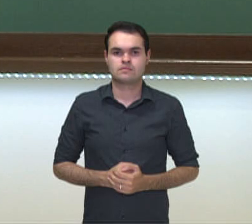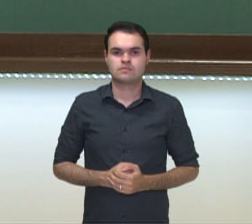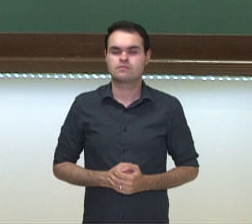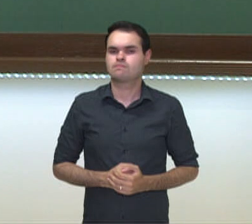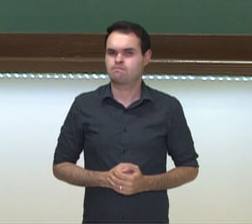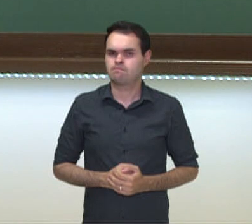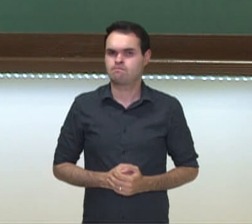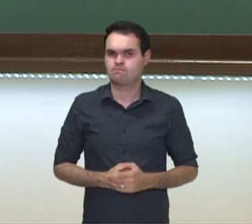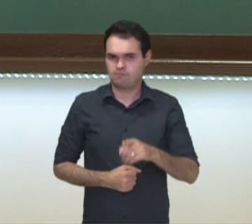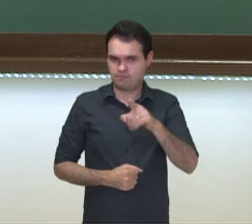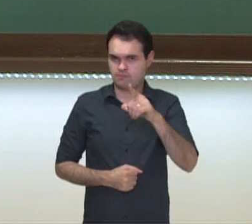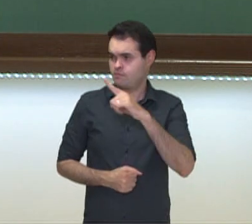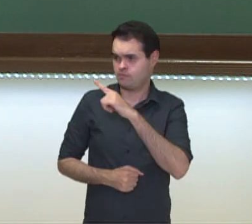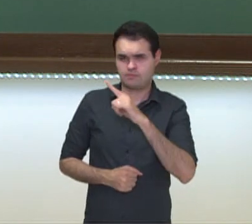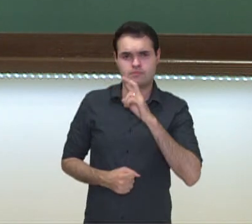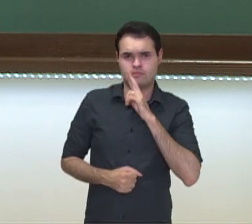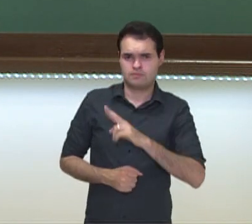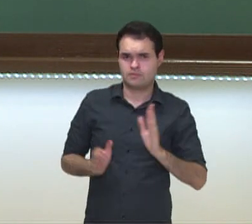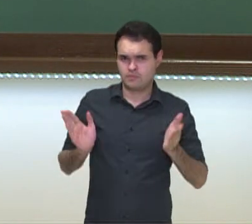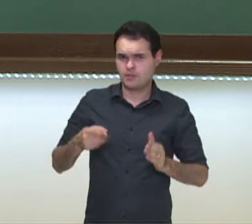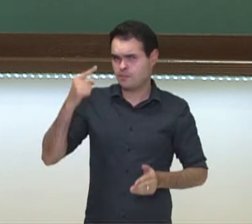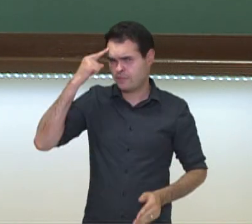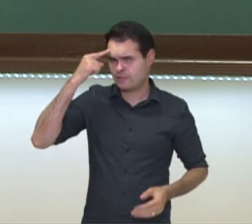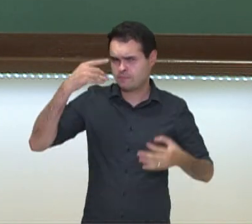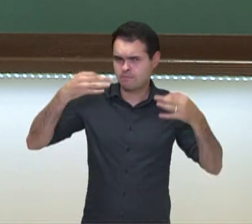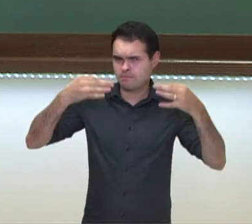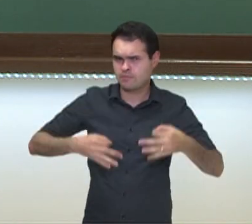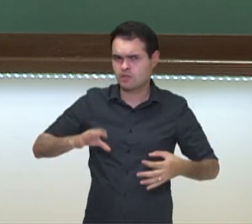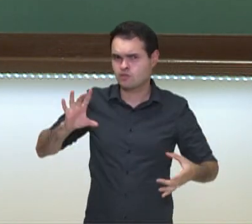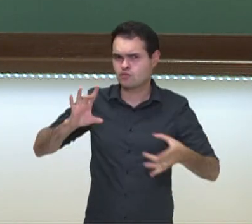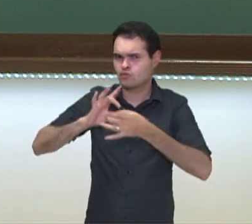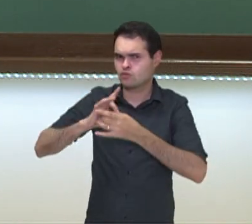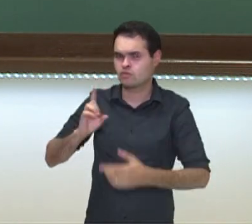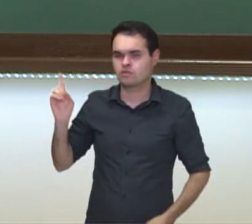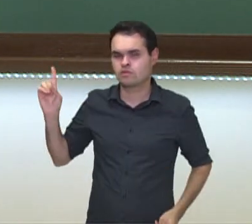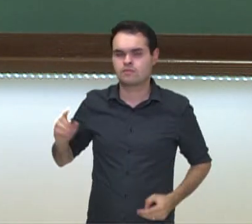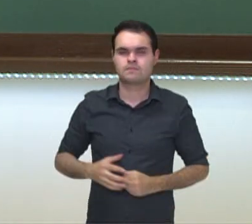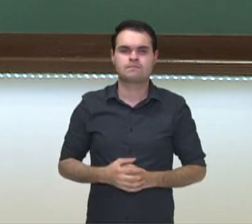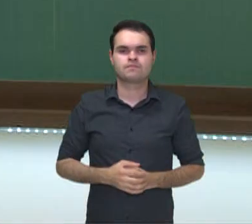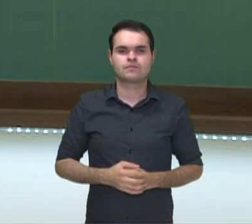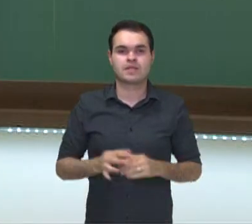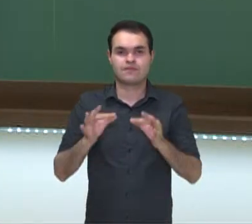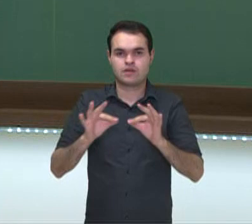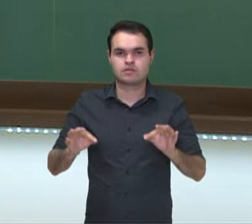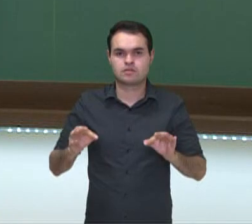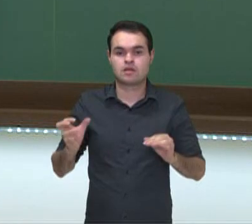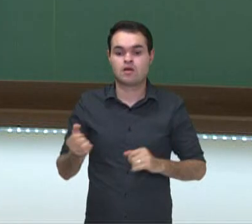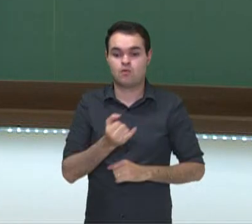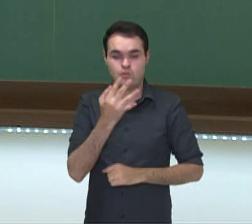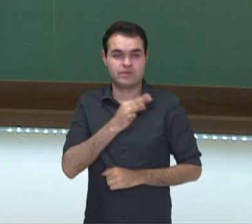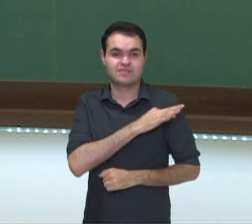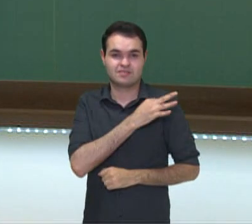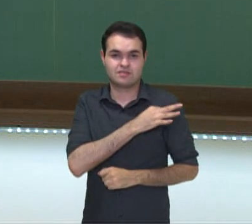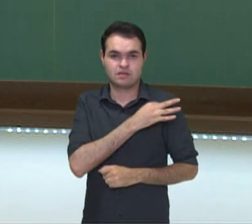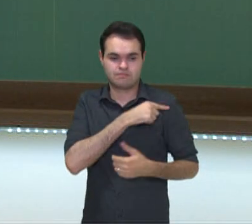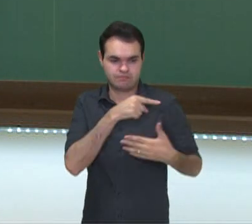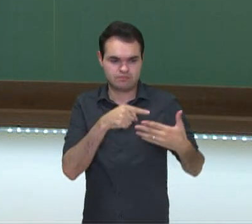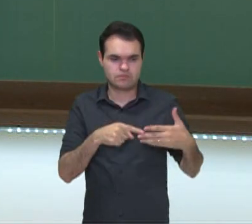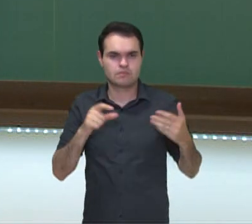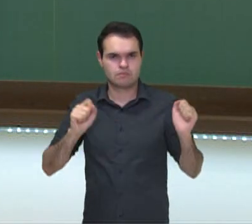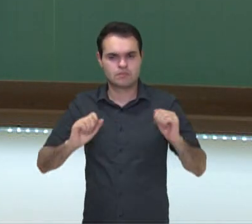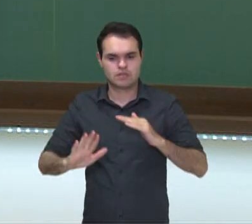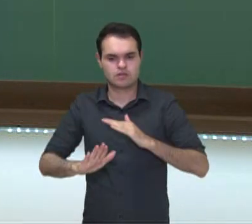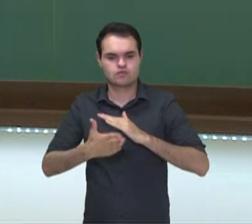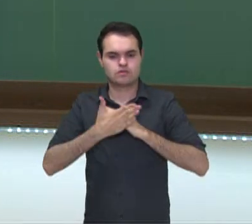E aí, conseguiram responder? Pensaram direitinho nessa questão aqui? Então a frase diz que algumas técnicas podem nos ajudar a